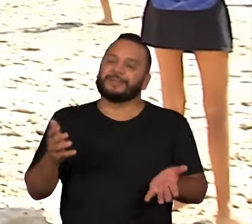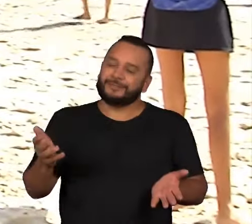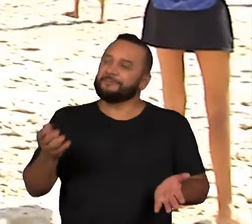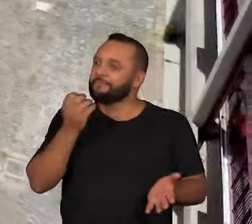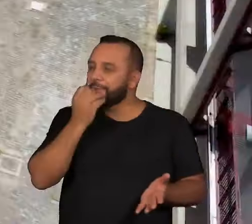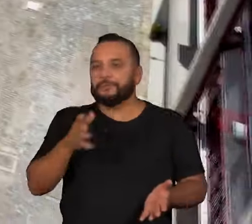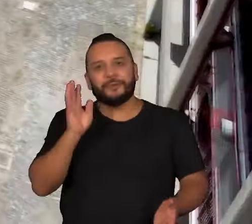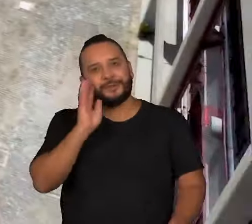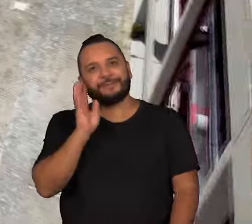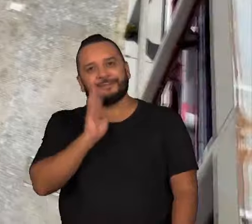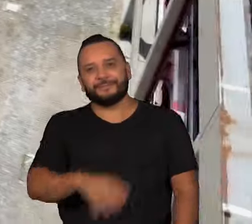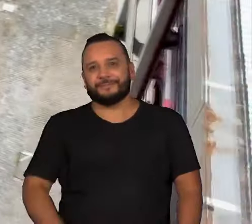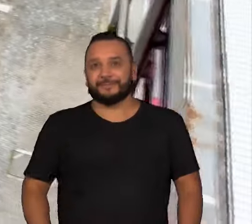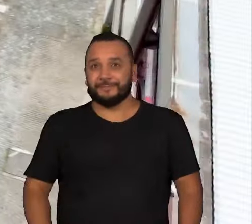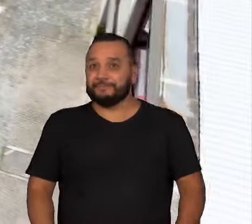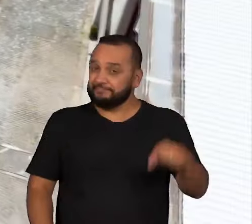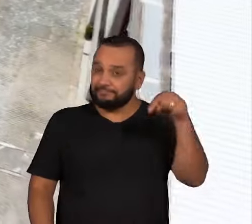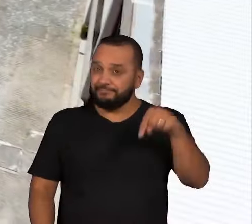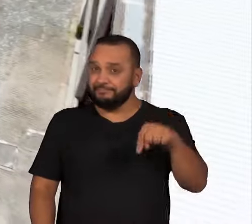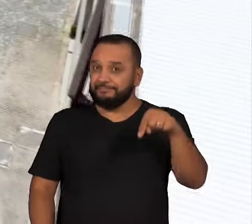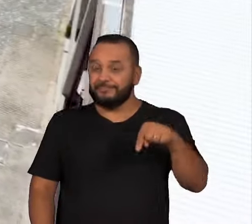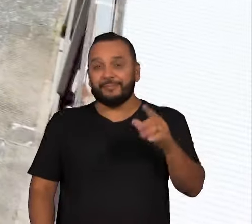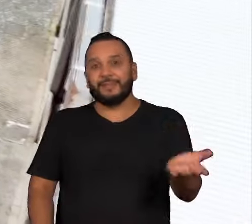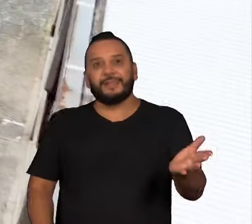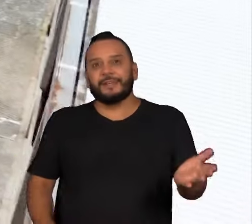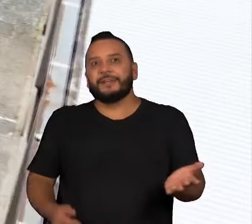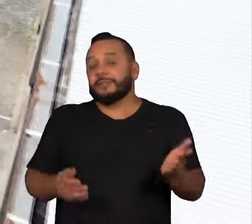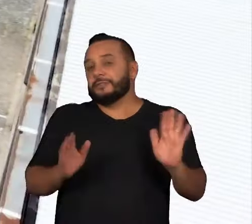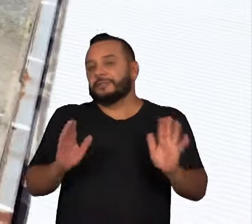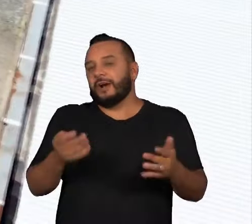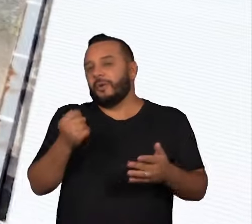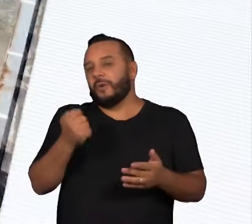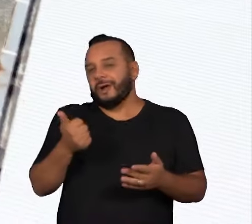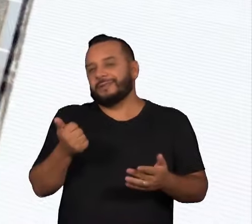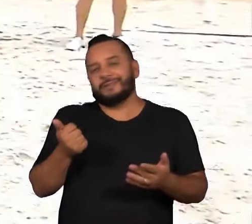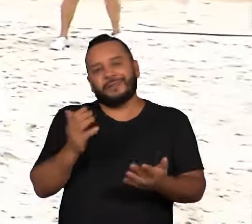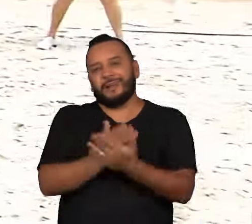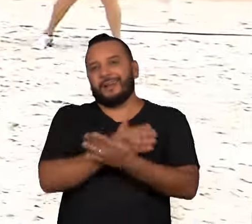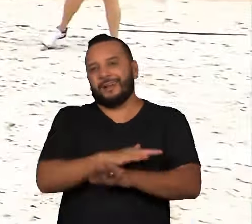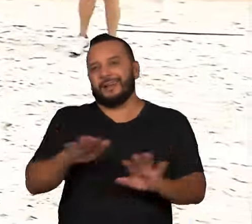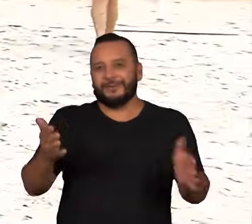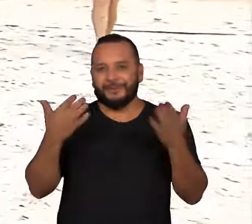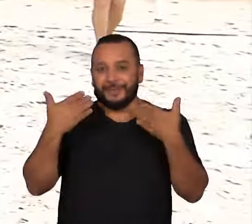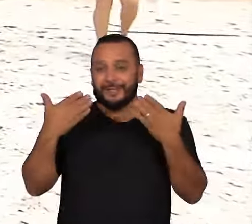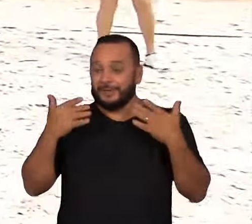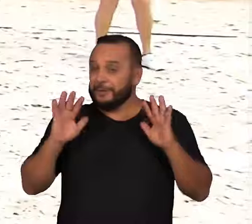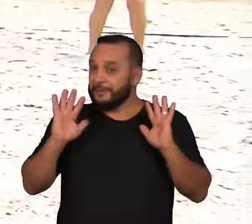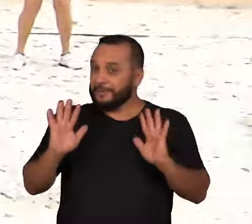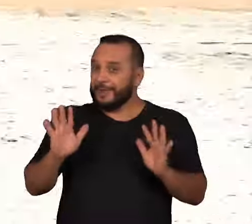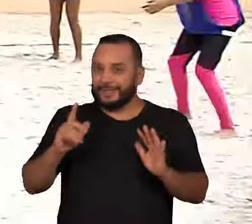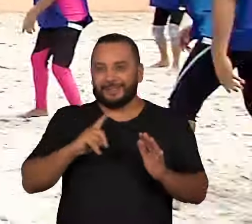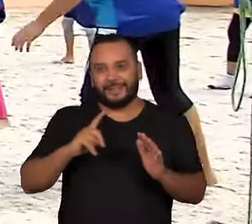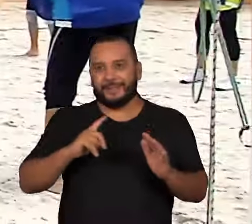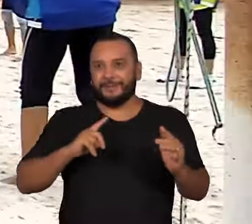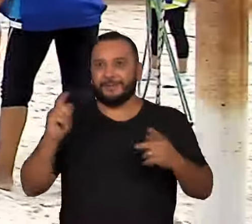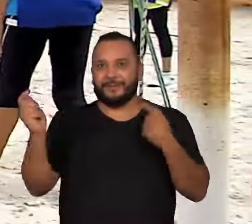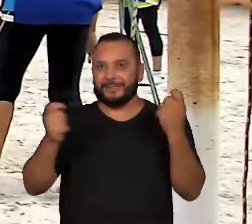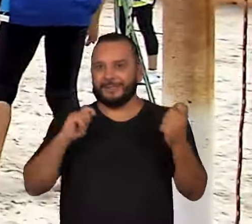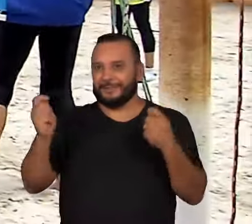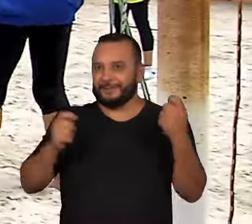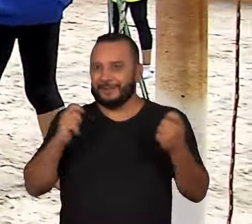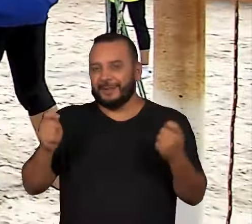muito legal. Nós estamos nos últimos dias do verão, mas por aqui, um festival que leva o nome da estação